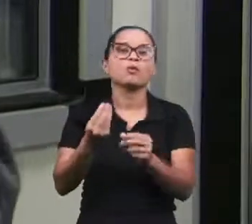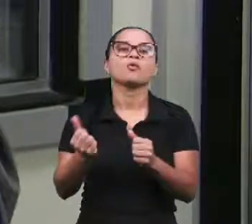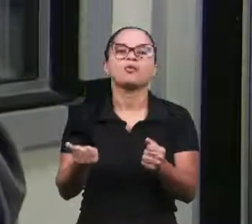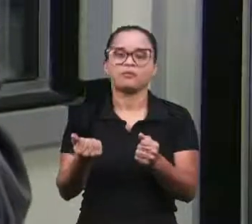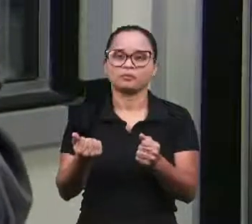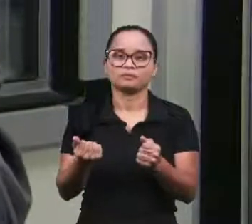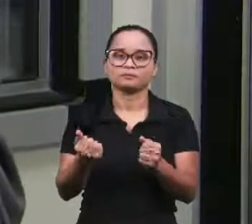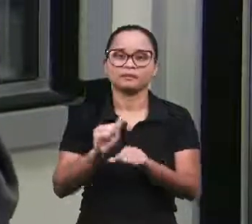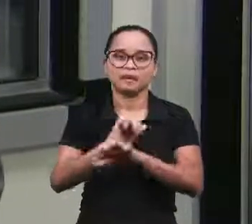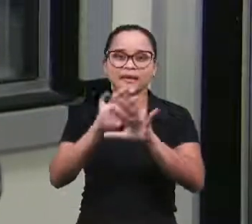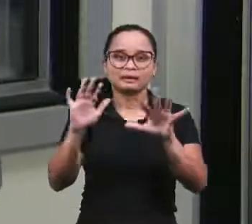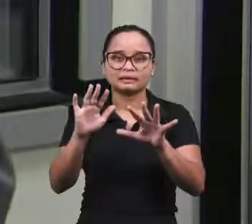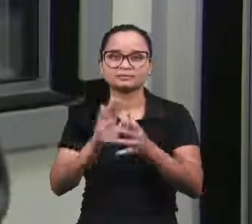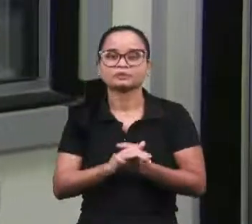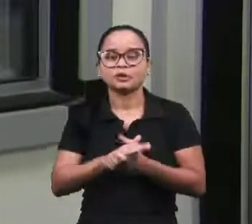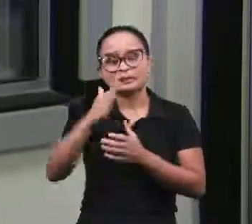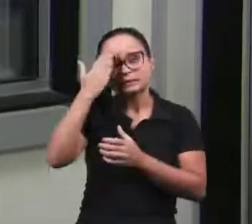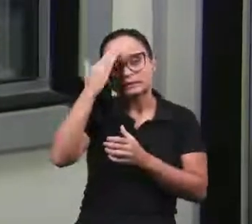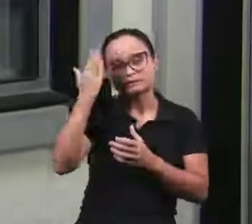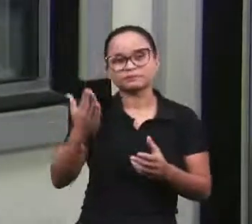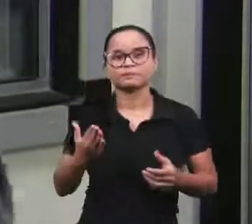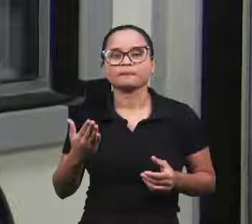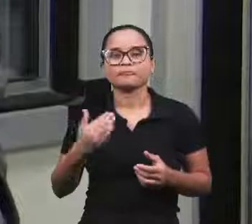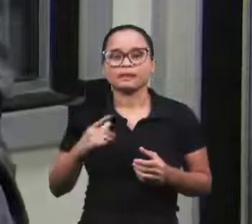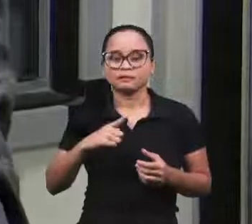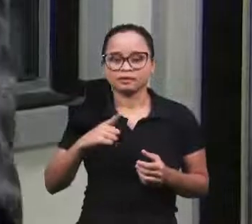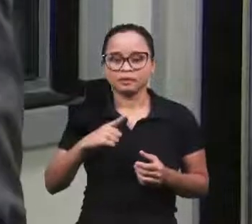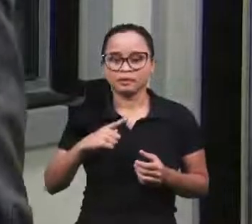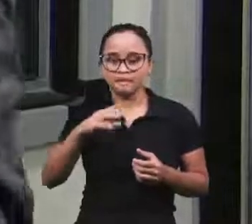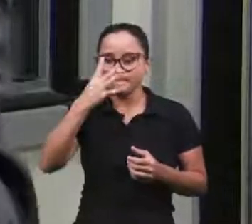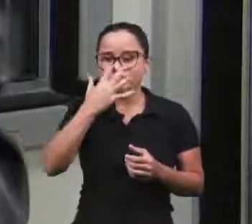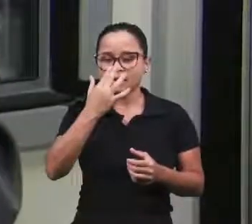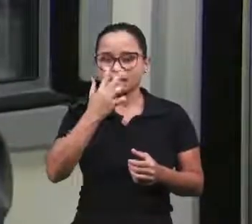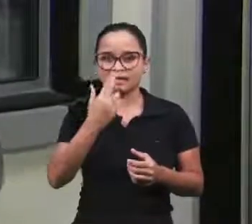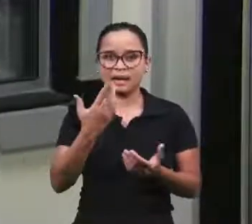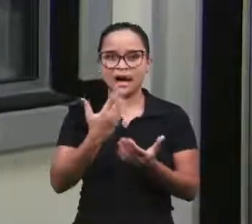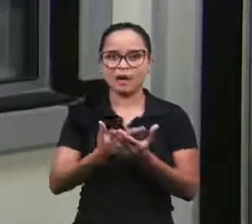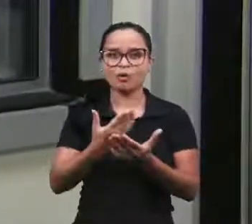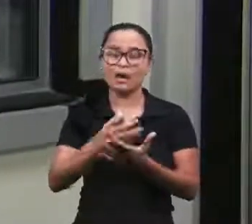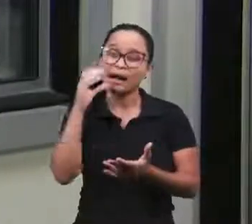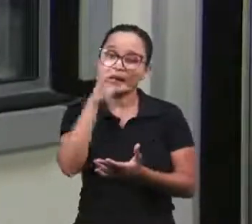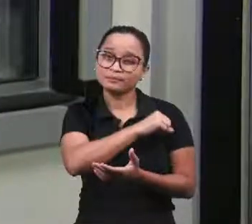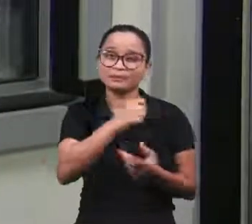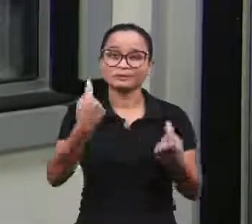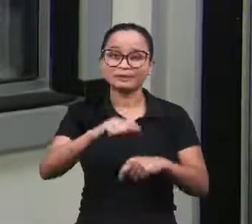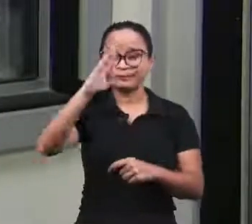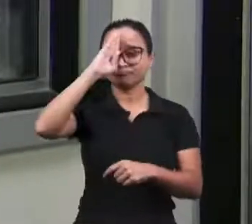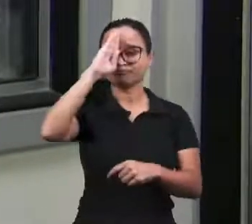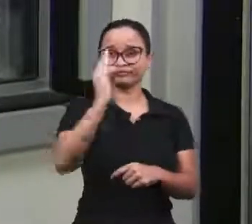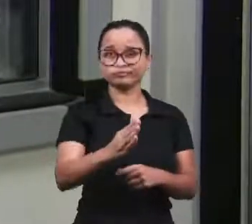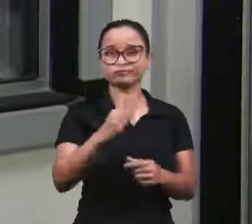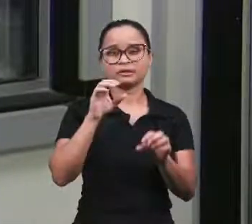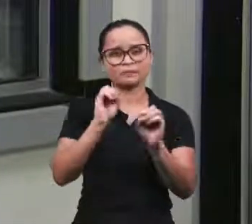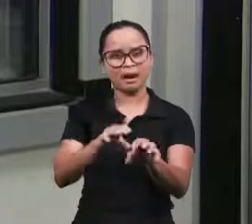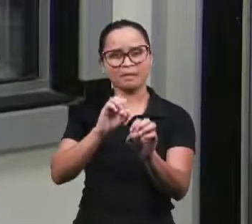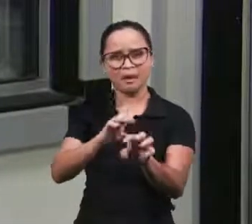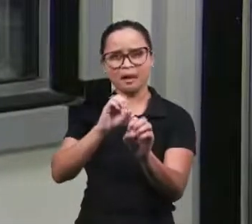praticamente não se repete nada, né? É uma linha direta, né? Mas você sabe quem é que